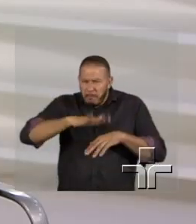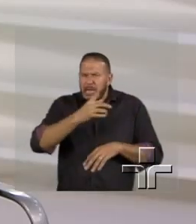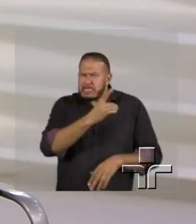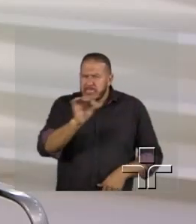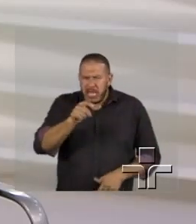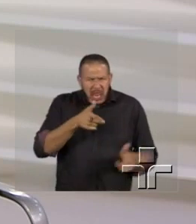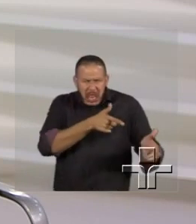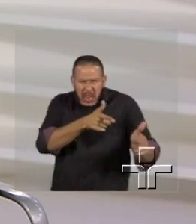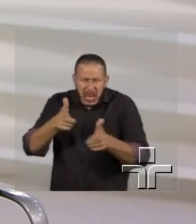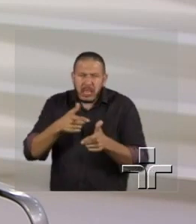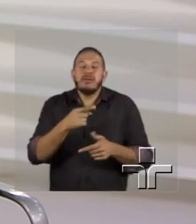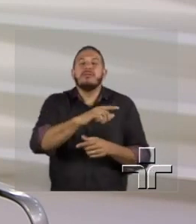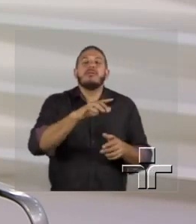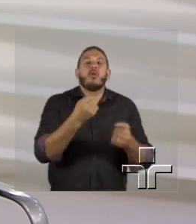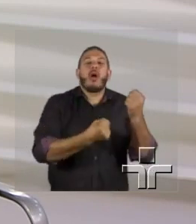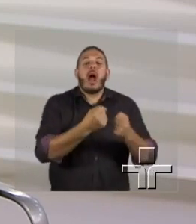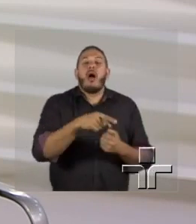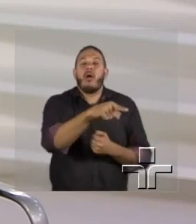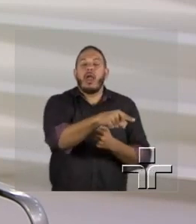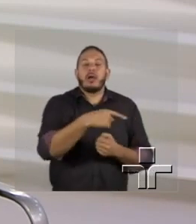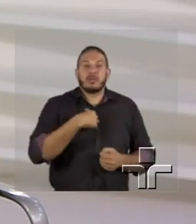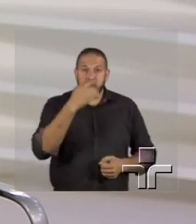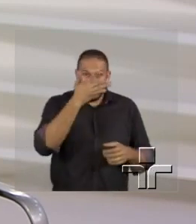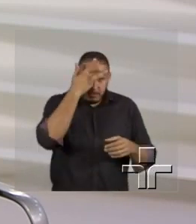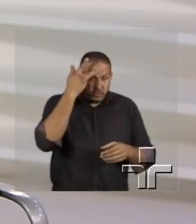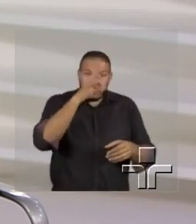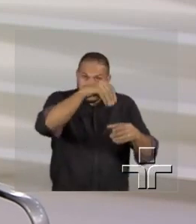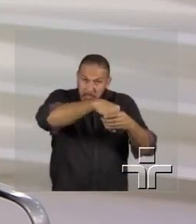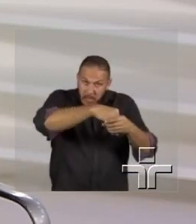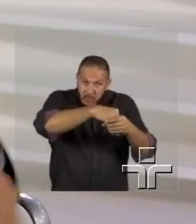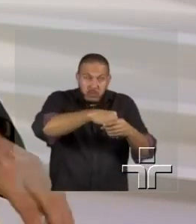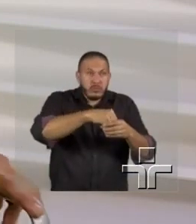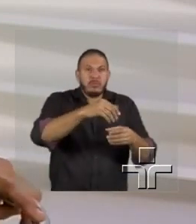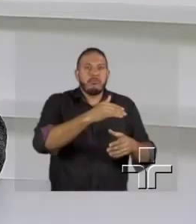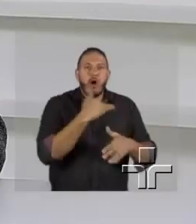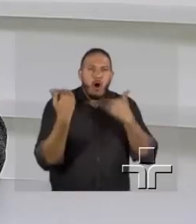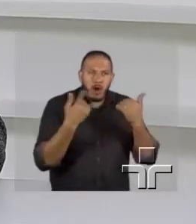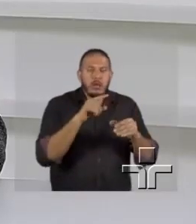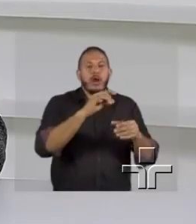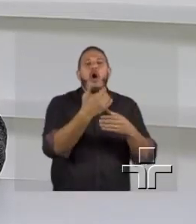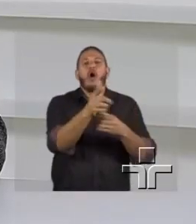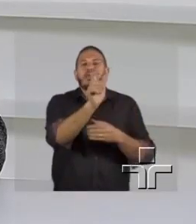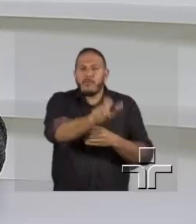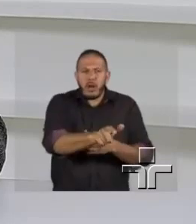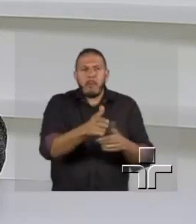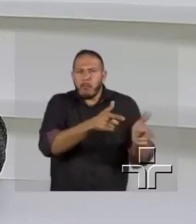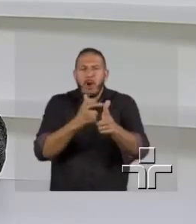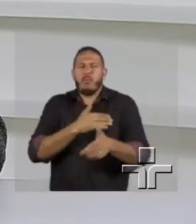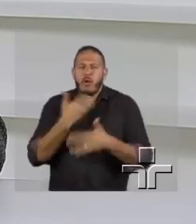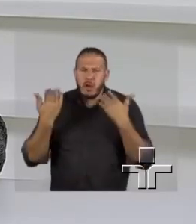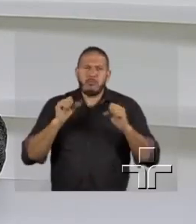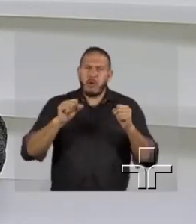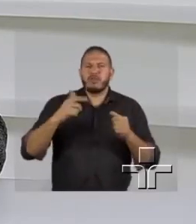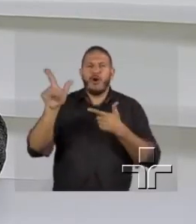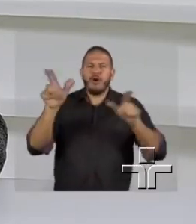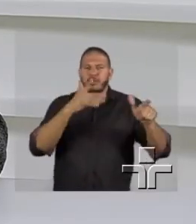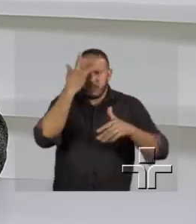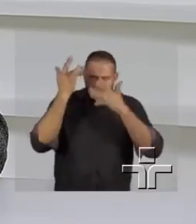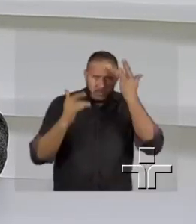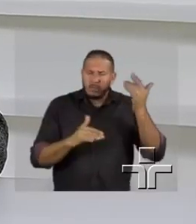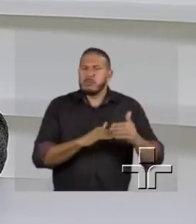de riqueza que tem no Congo é um negócio fabuloso. A primeira bomba atômica, lá de 1945, ela foi feita com urânio